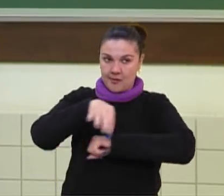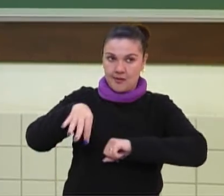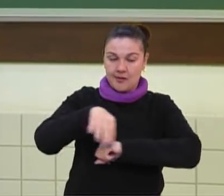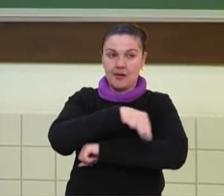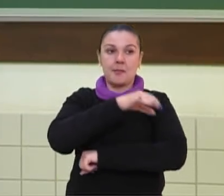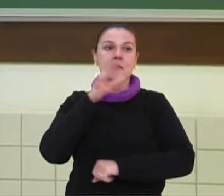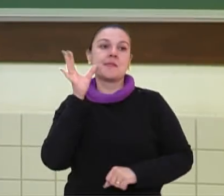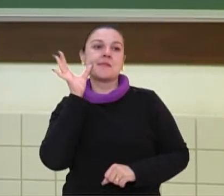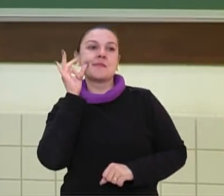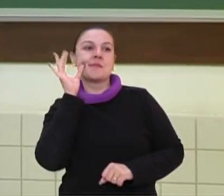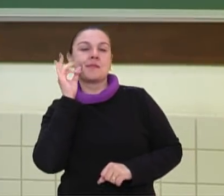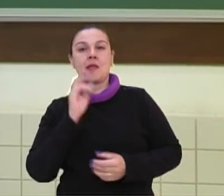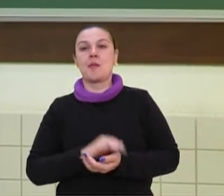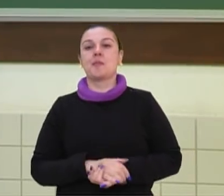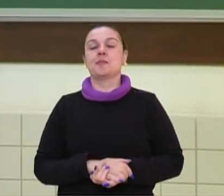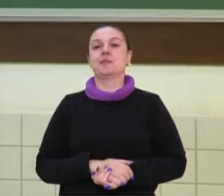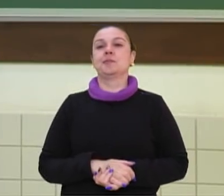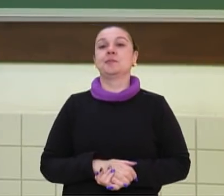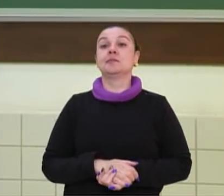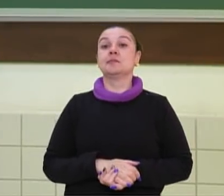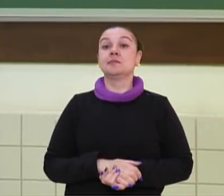régua, lápis,